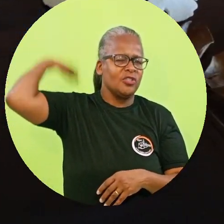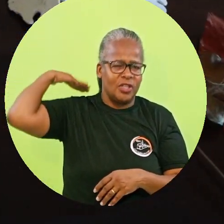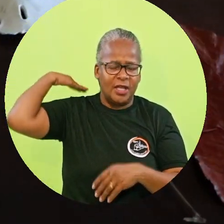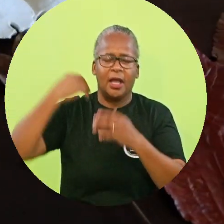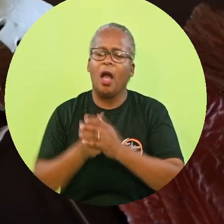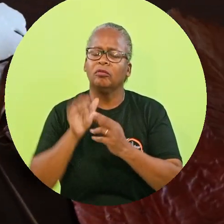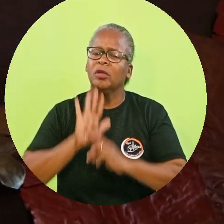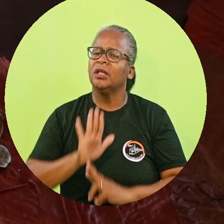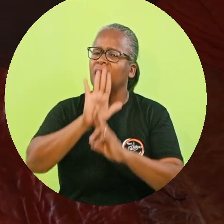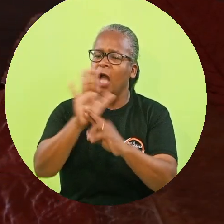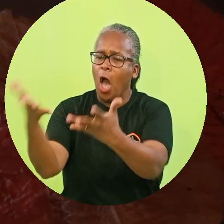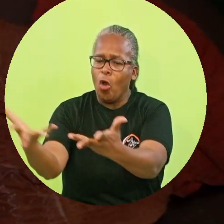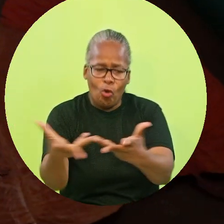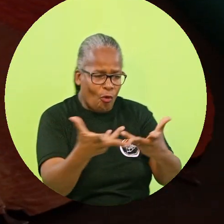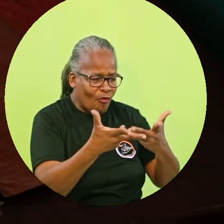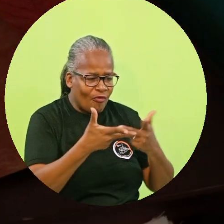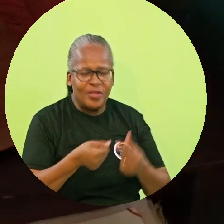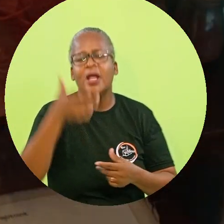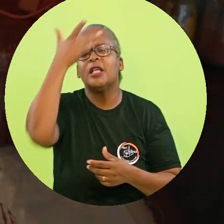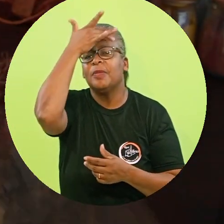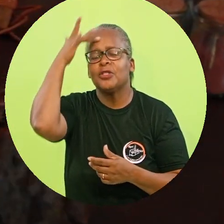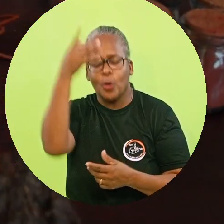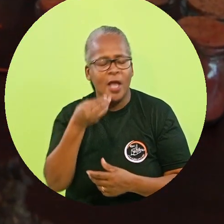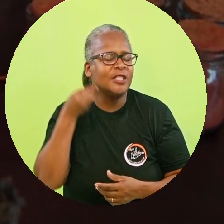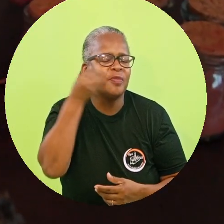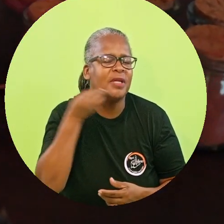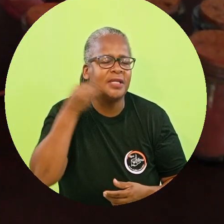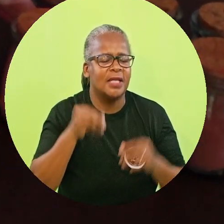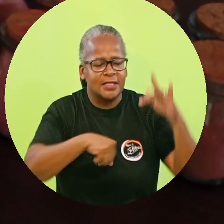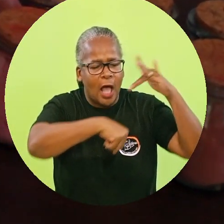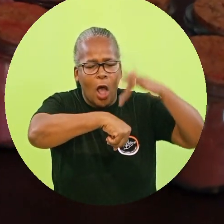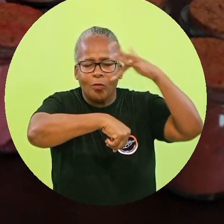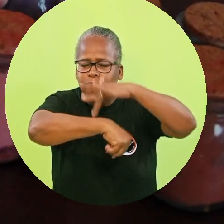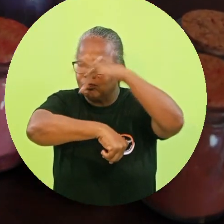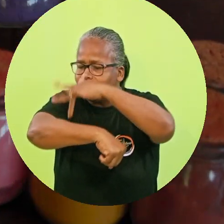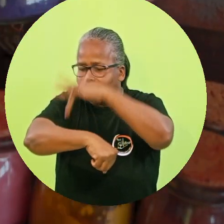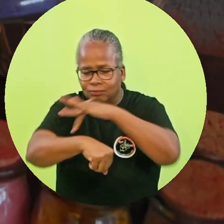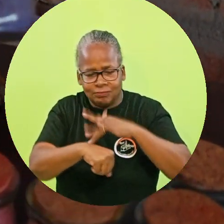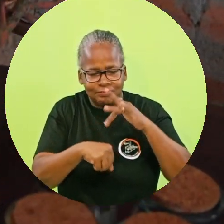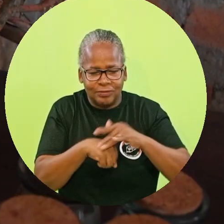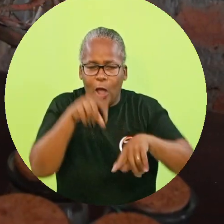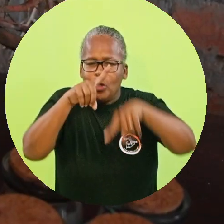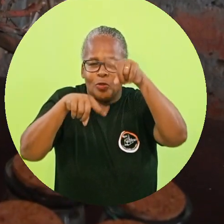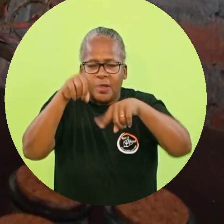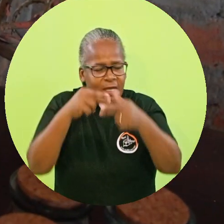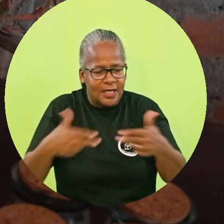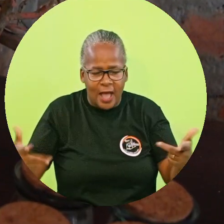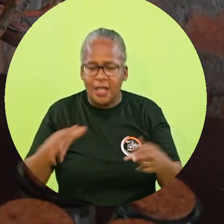do educativo, ela convida o público a uma experiência tátil e íntima com os materiais que compuseram a